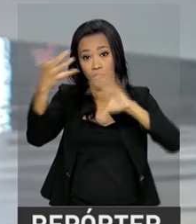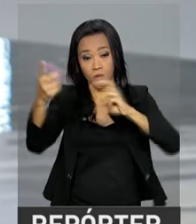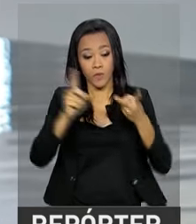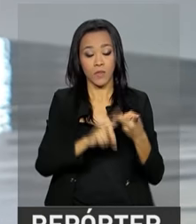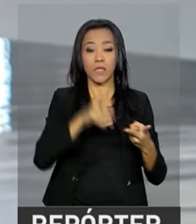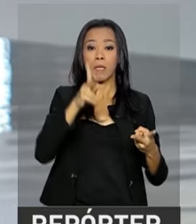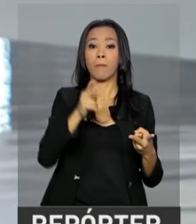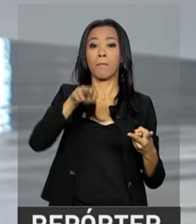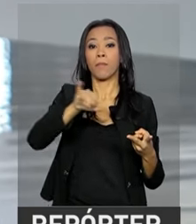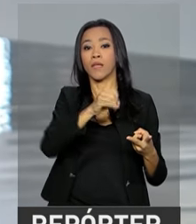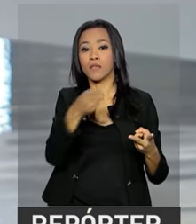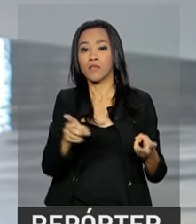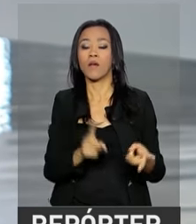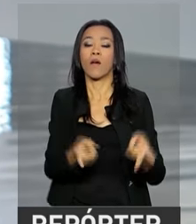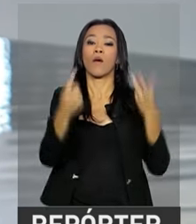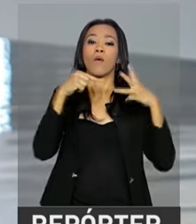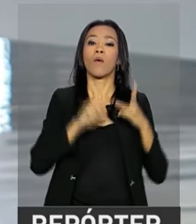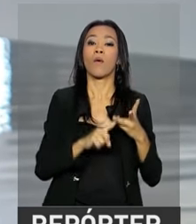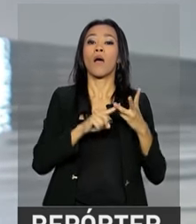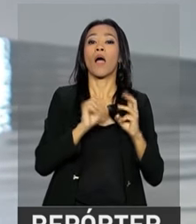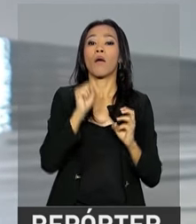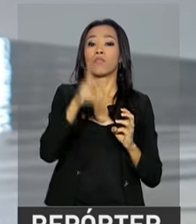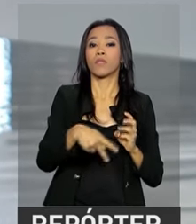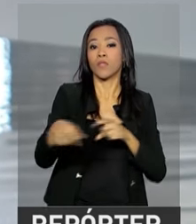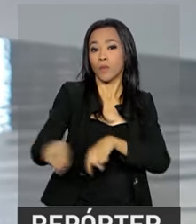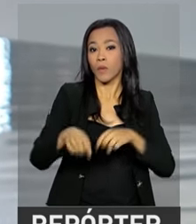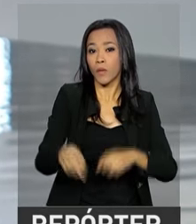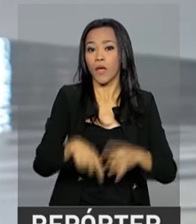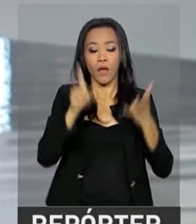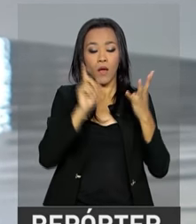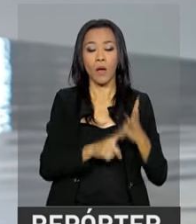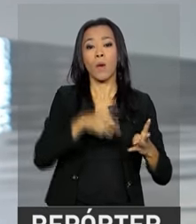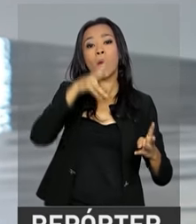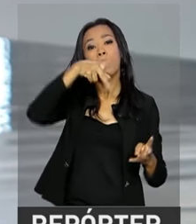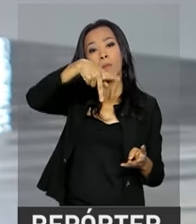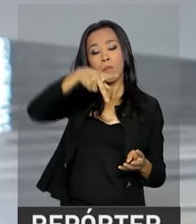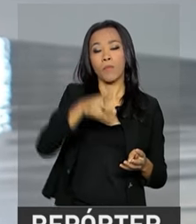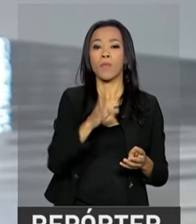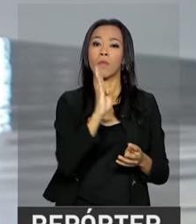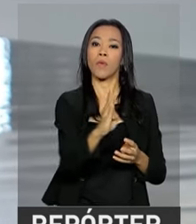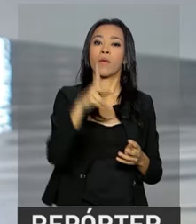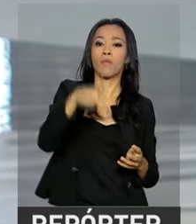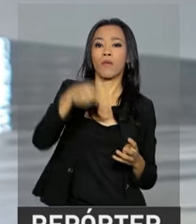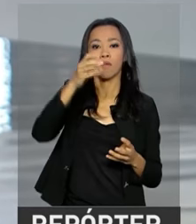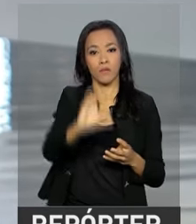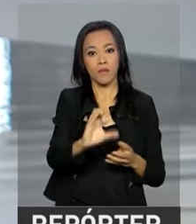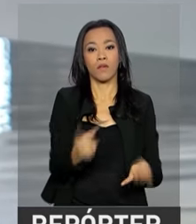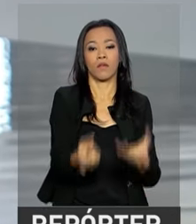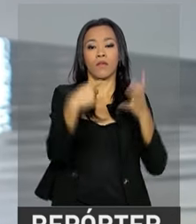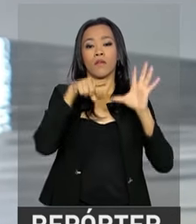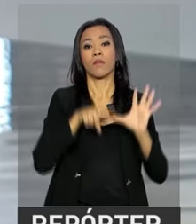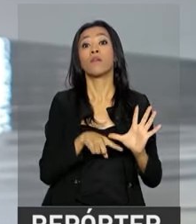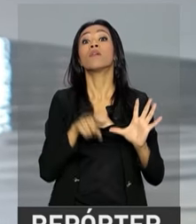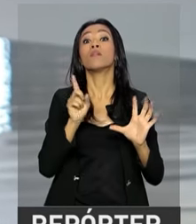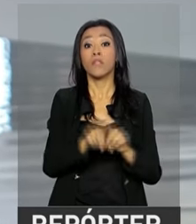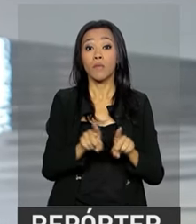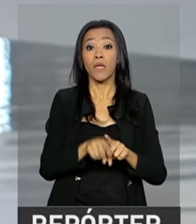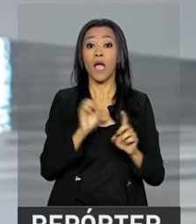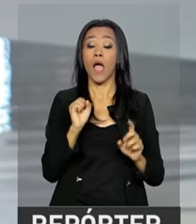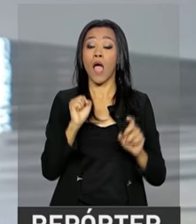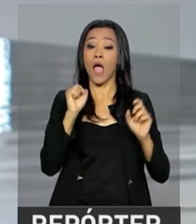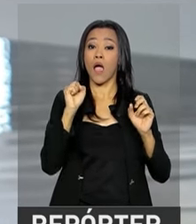da aposentadoria rural do bpc que é o benefício de prestação continuada e também as aposentadorias especiais